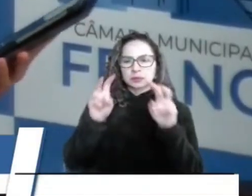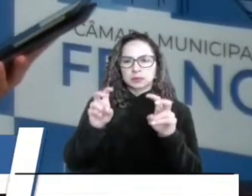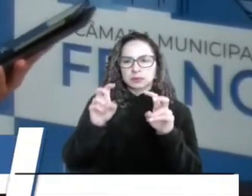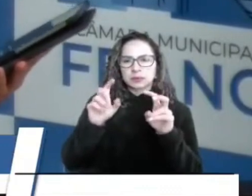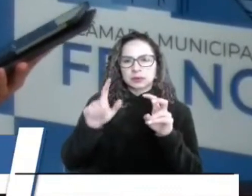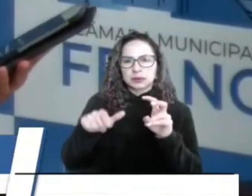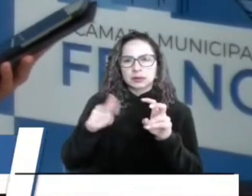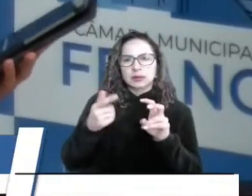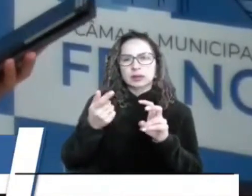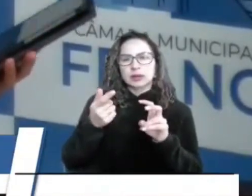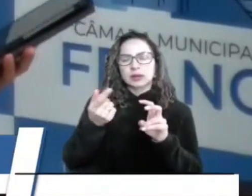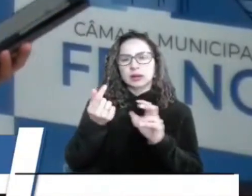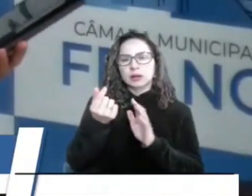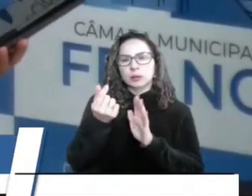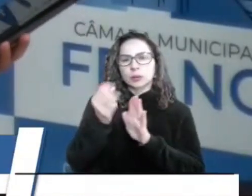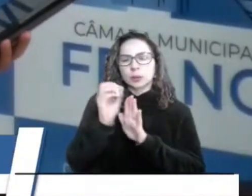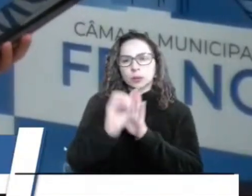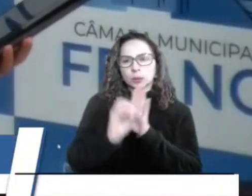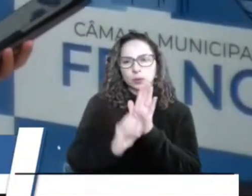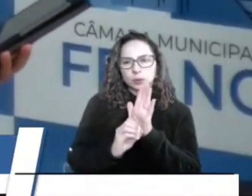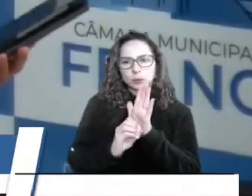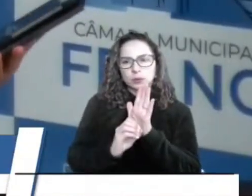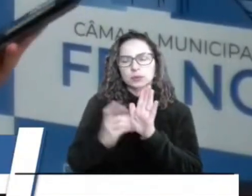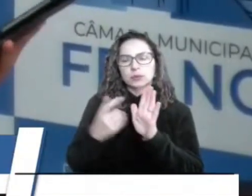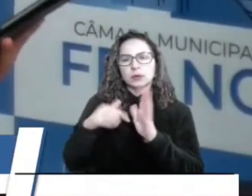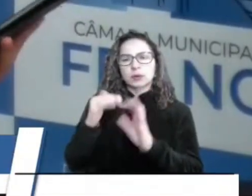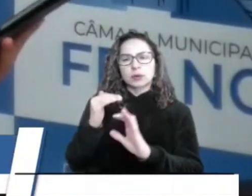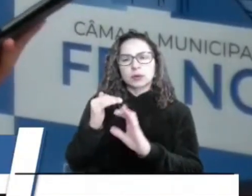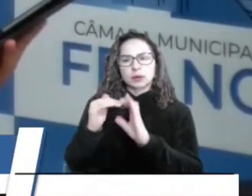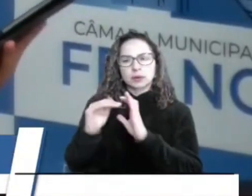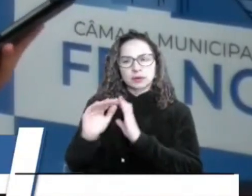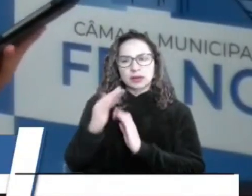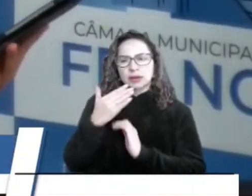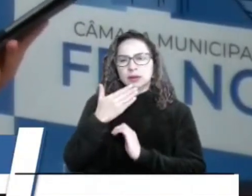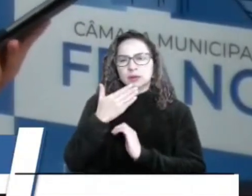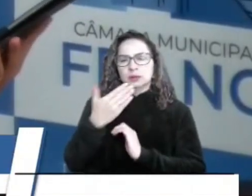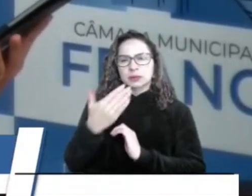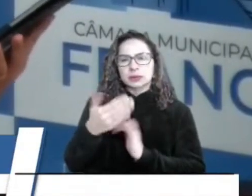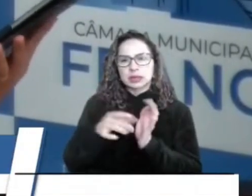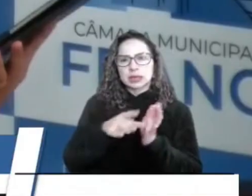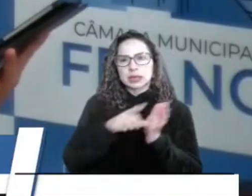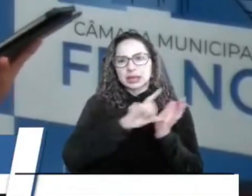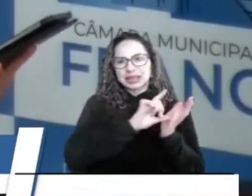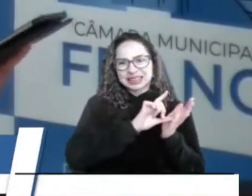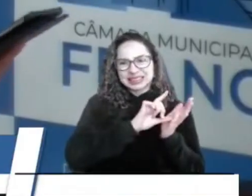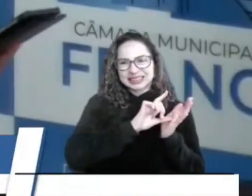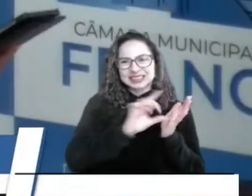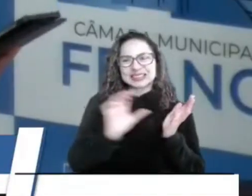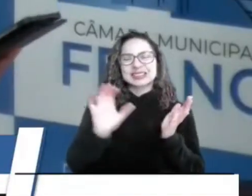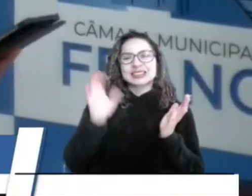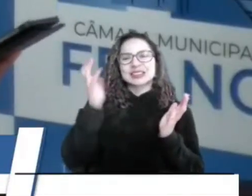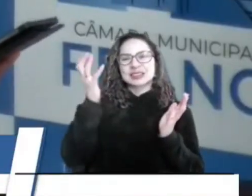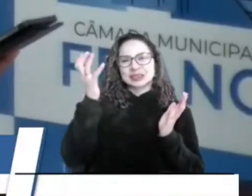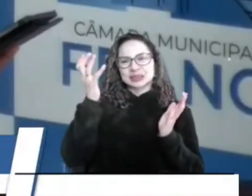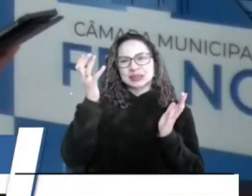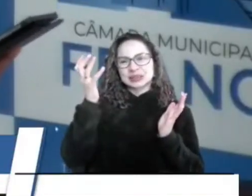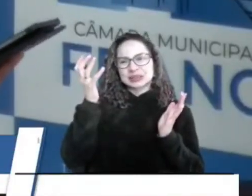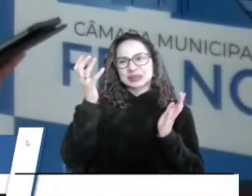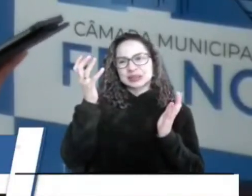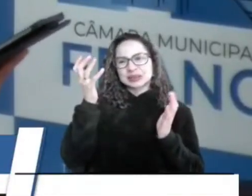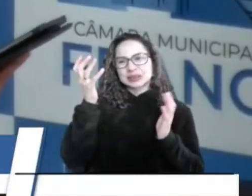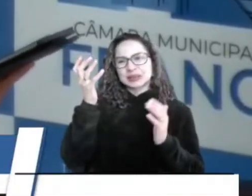peças orçamentárias. A gente tinha enviado a solicitação antes do ocorrido com